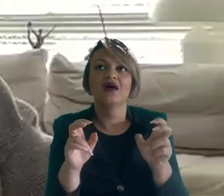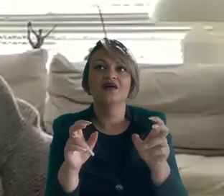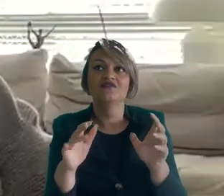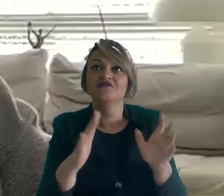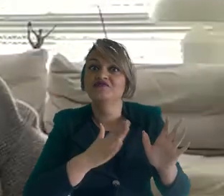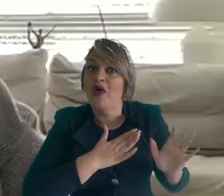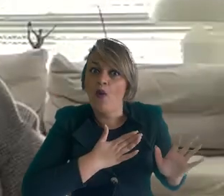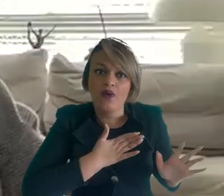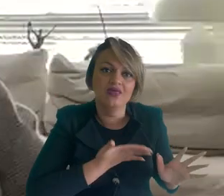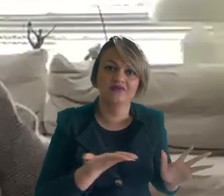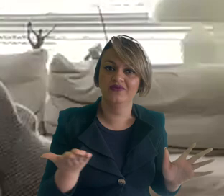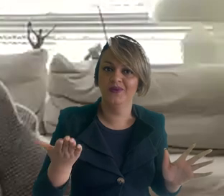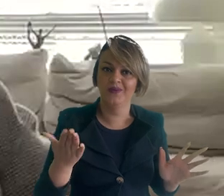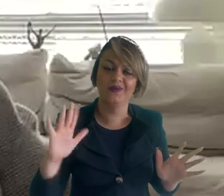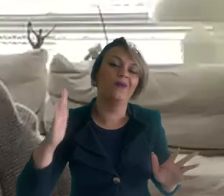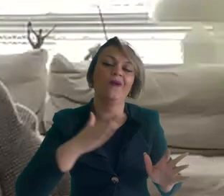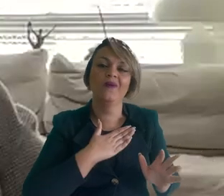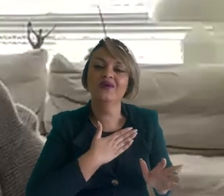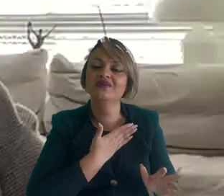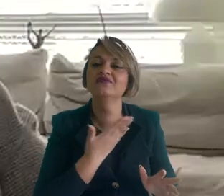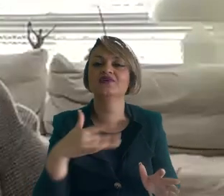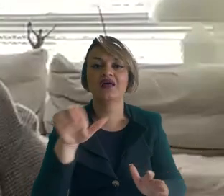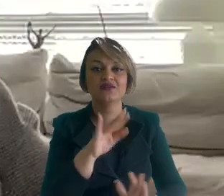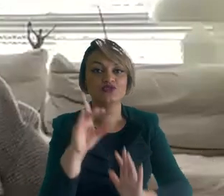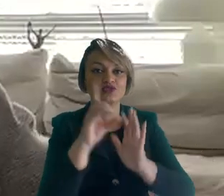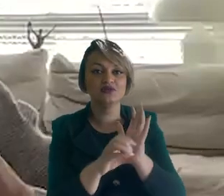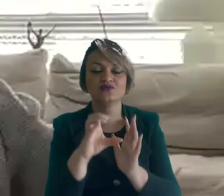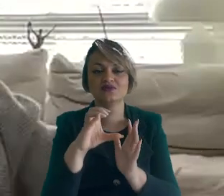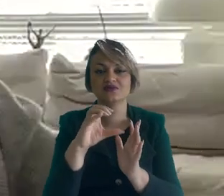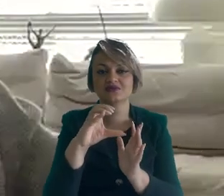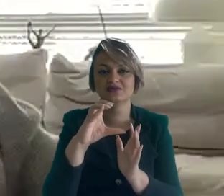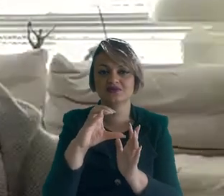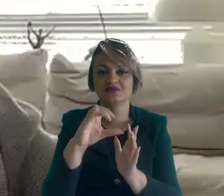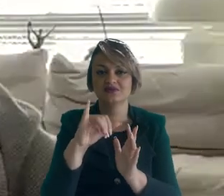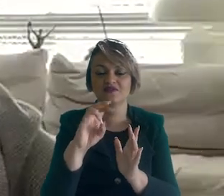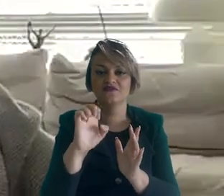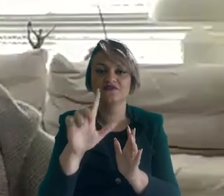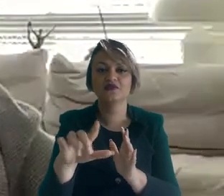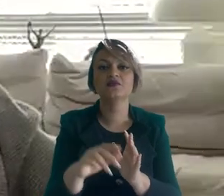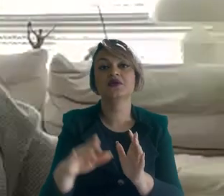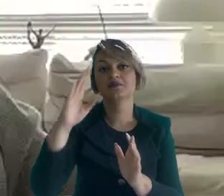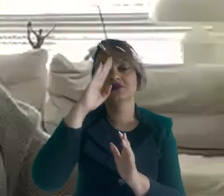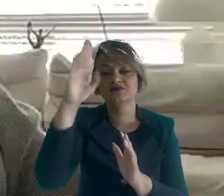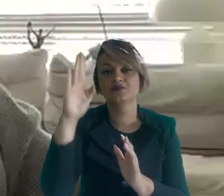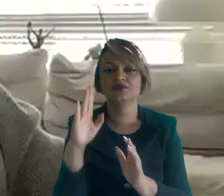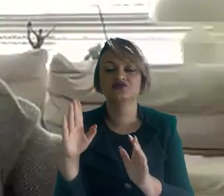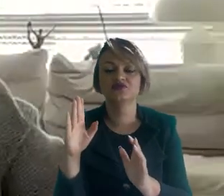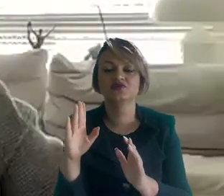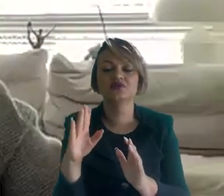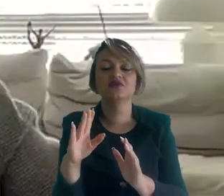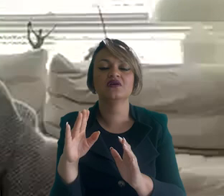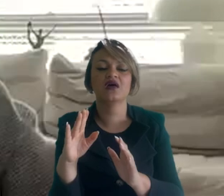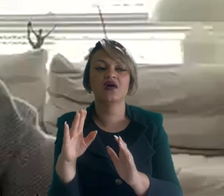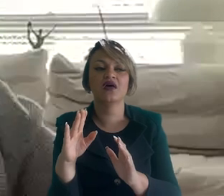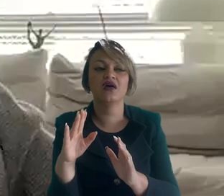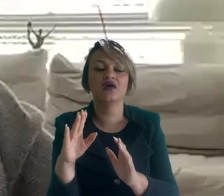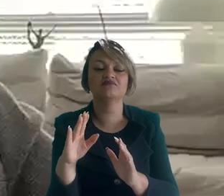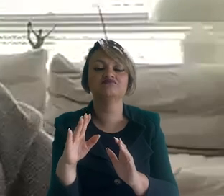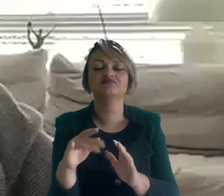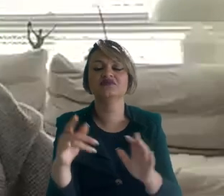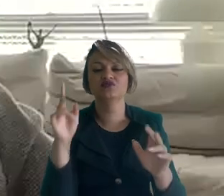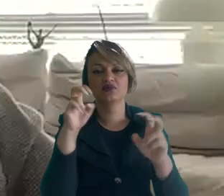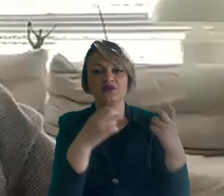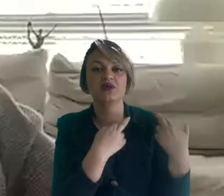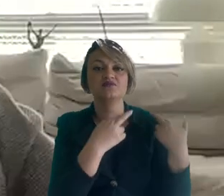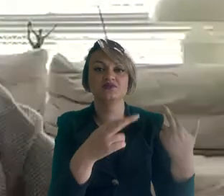horrorosa Para o direito civil e principalmente para o direito da